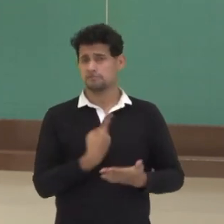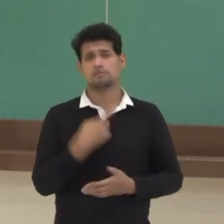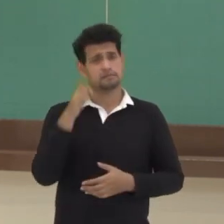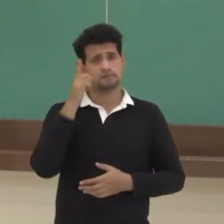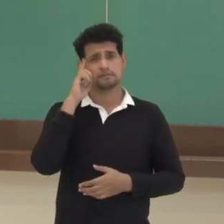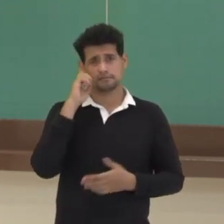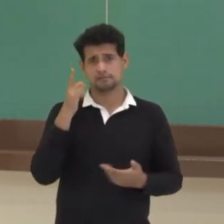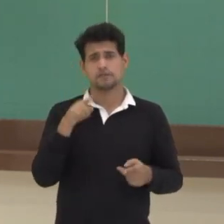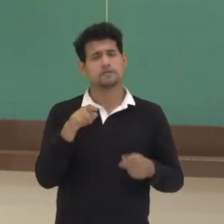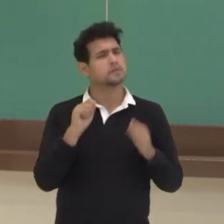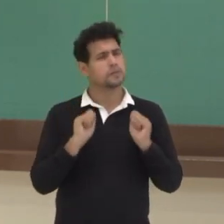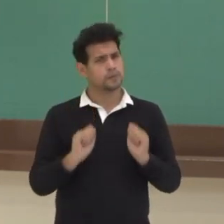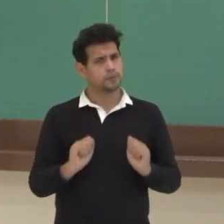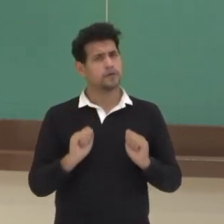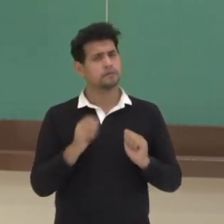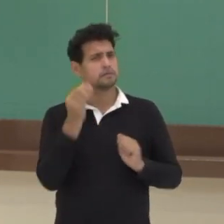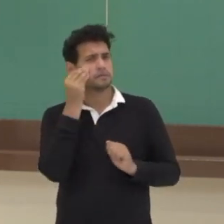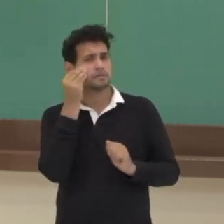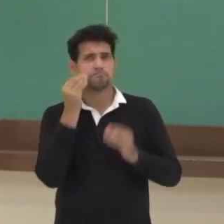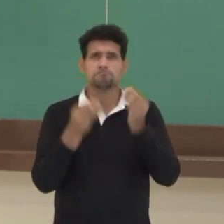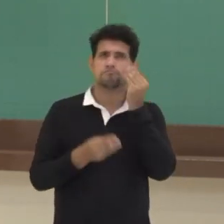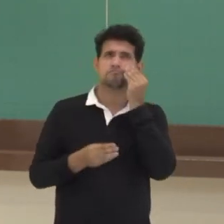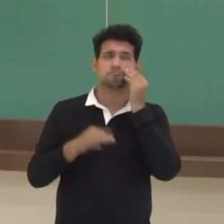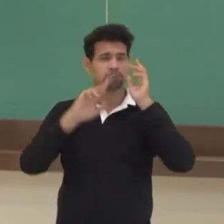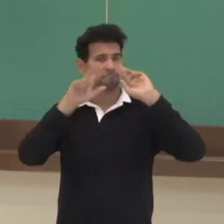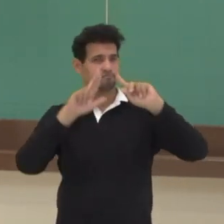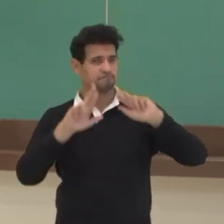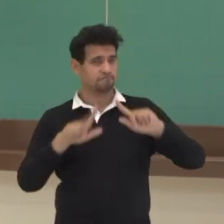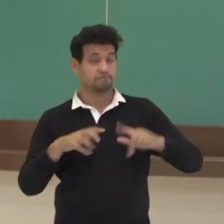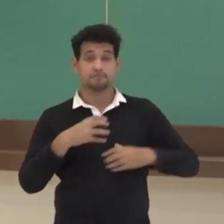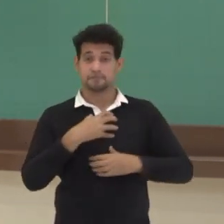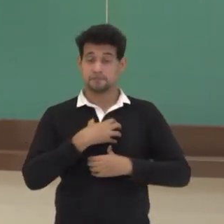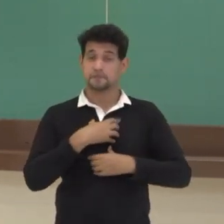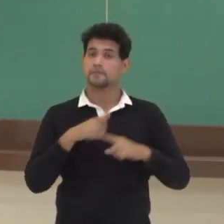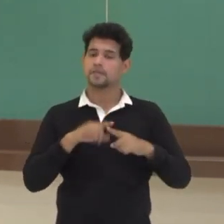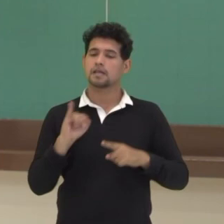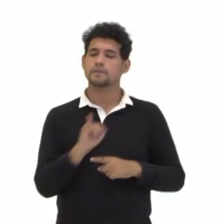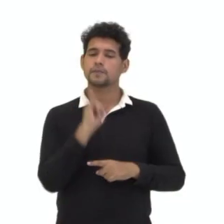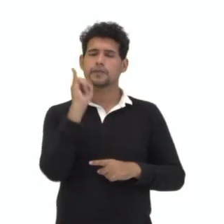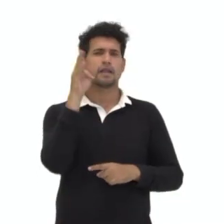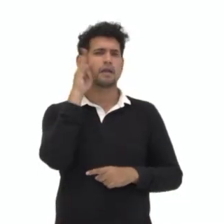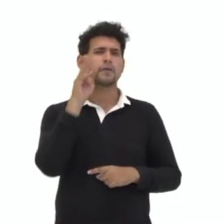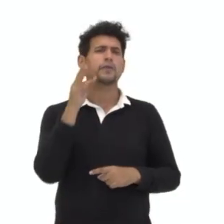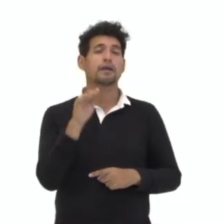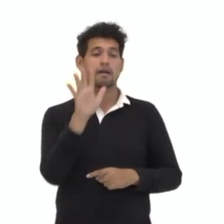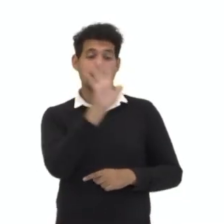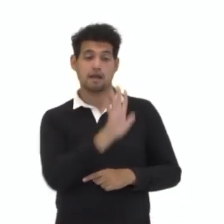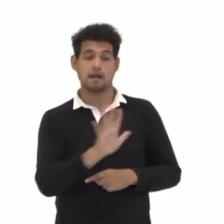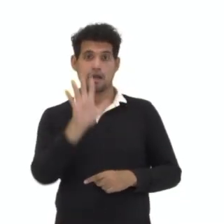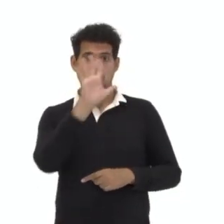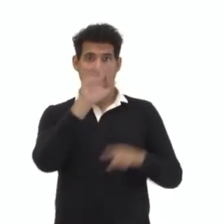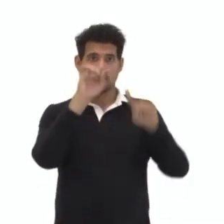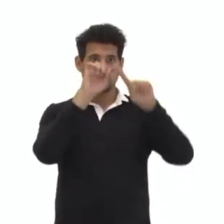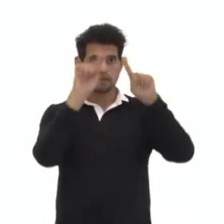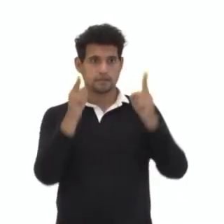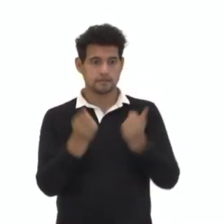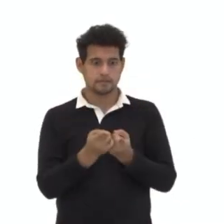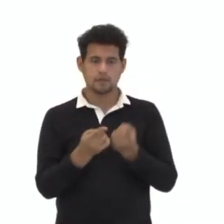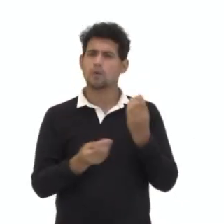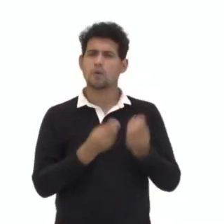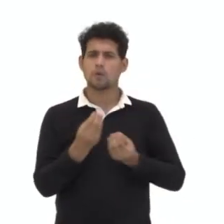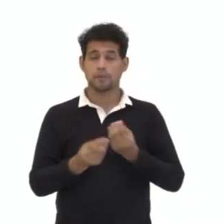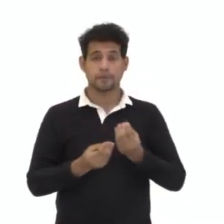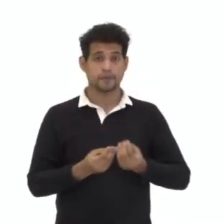cotidiano e que você pode aí testar em diversas formas. Então, lembrando que a área do círculo ela é dada